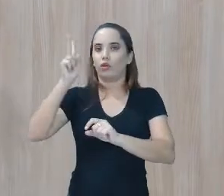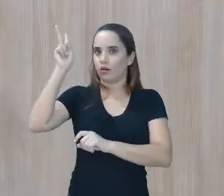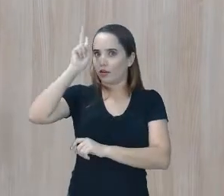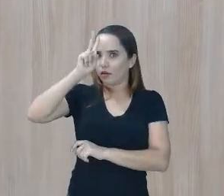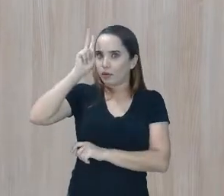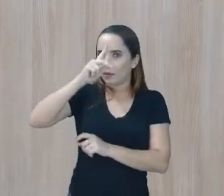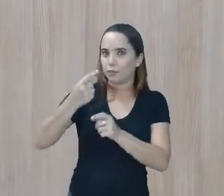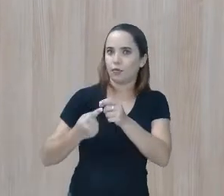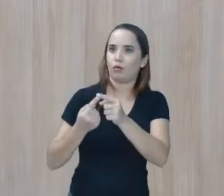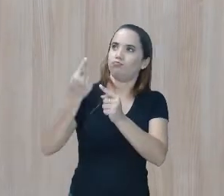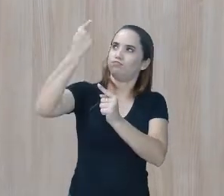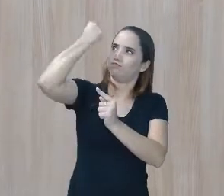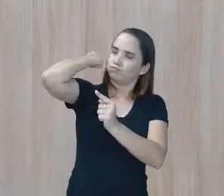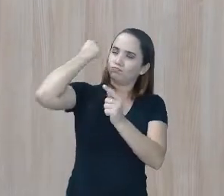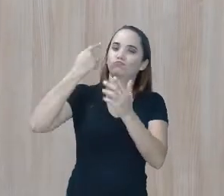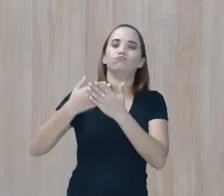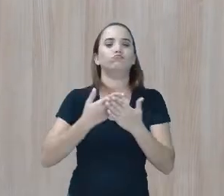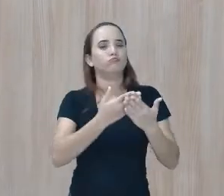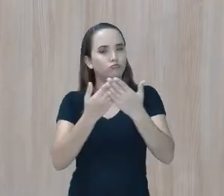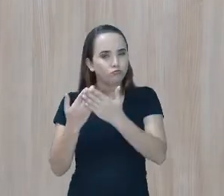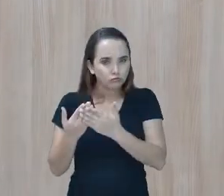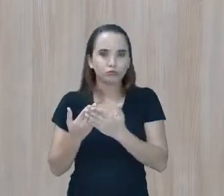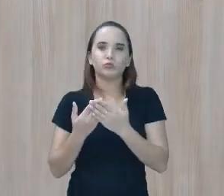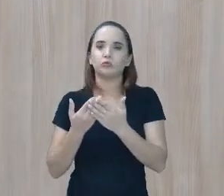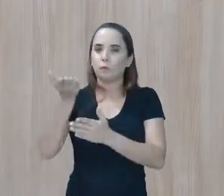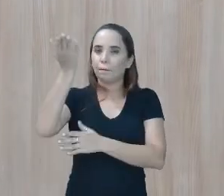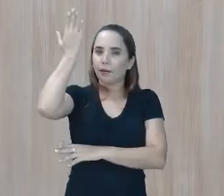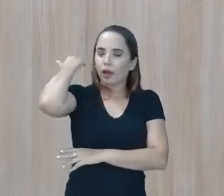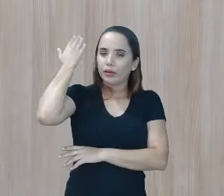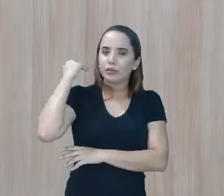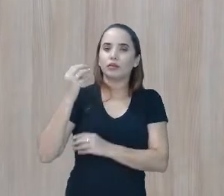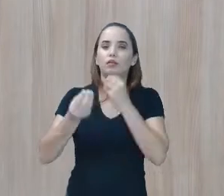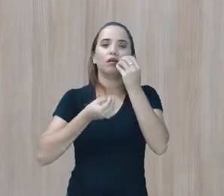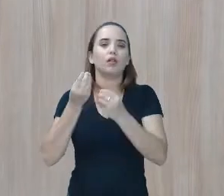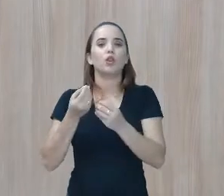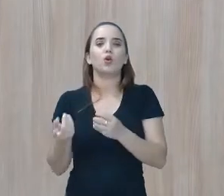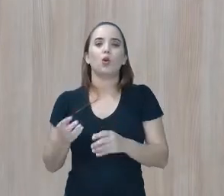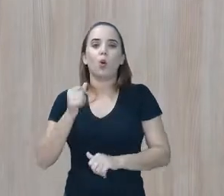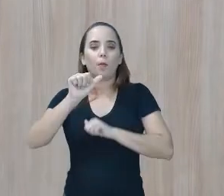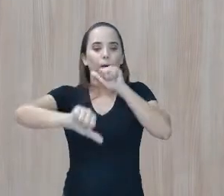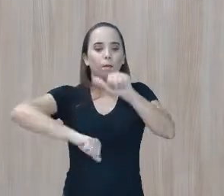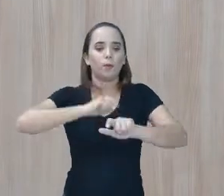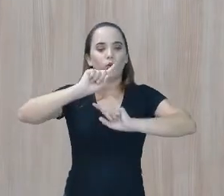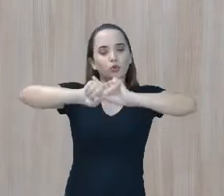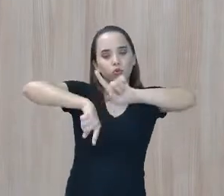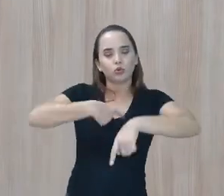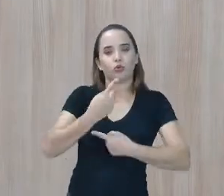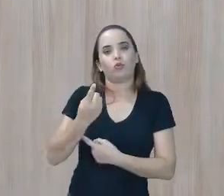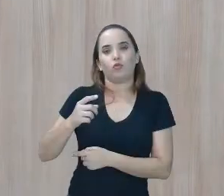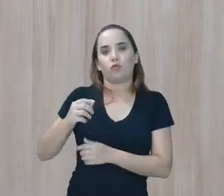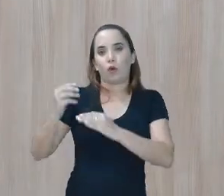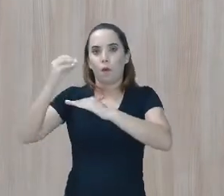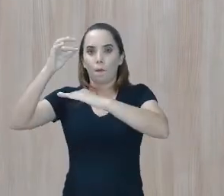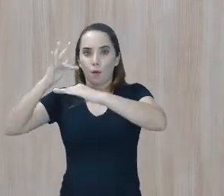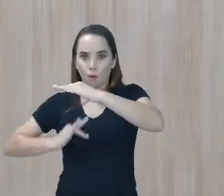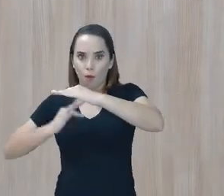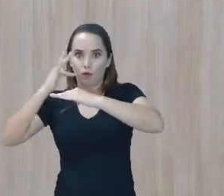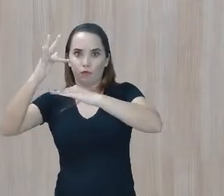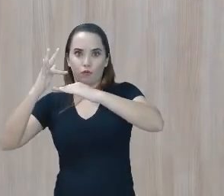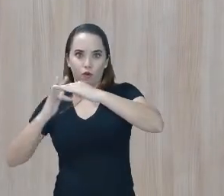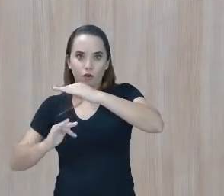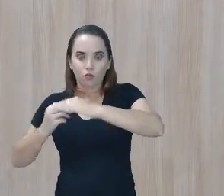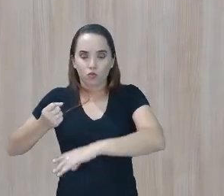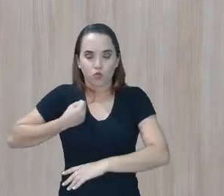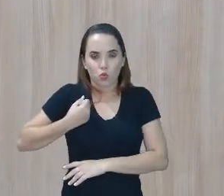o que a gente fez nas aulas anteriores, ou seja, como é que eu transformo uma fração em um número decimal. Lembra que